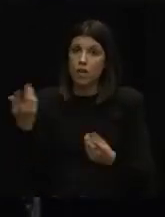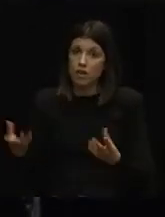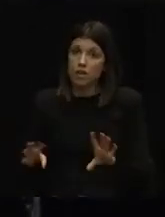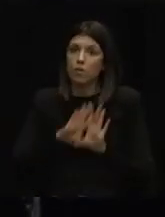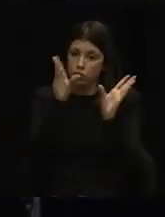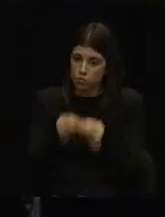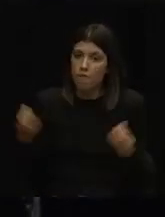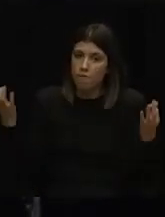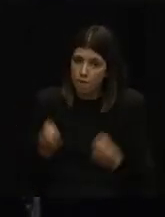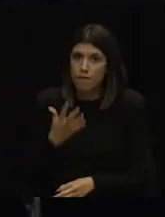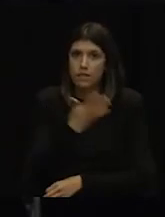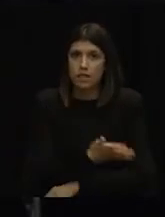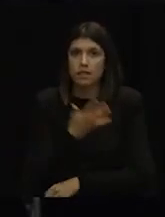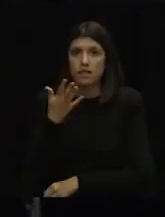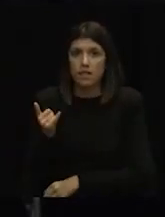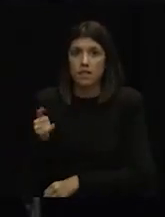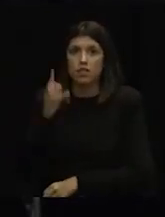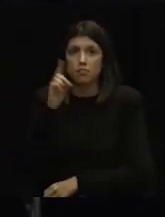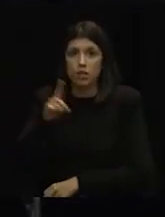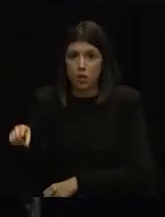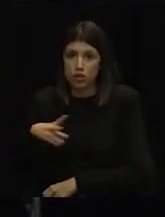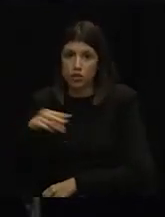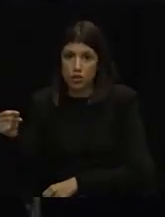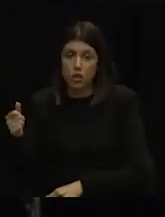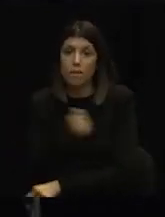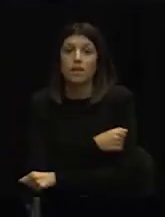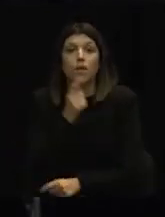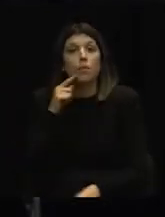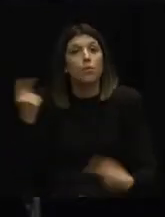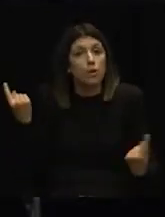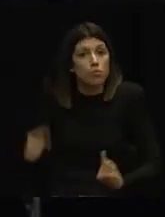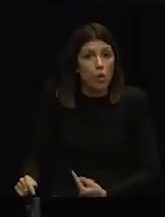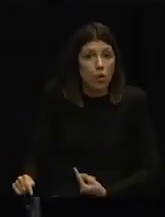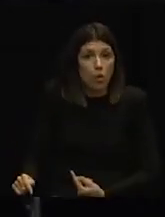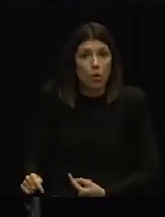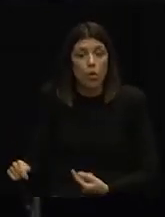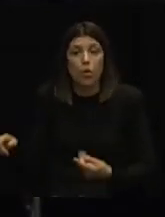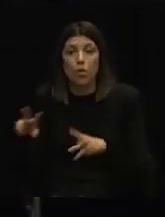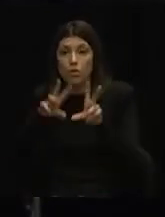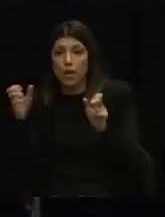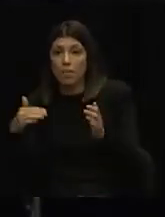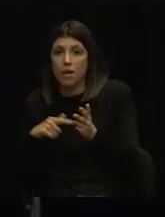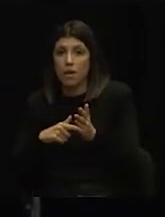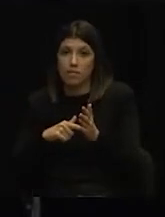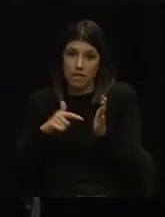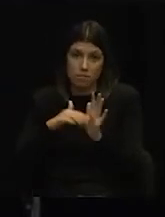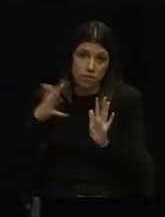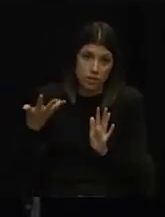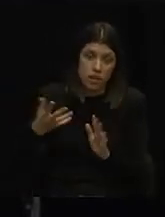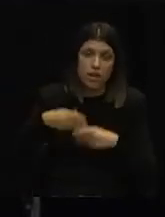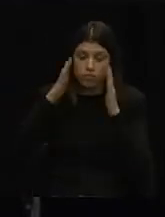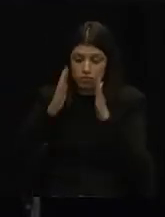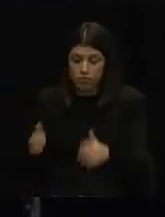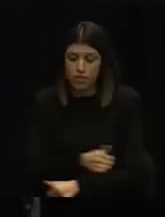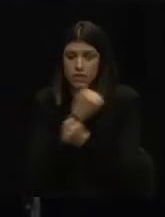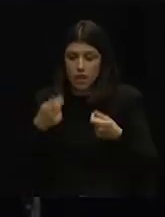116 milhões de euros para habitação habitação pública o Pilar 5 dedicação a cidade